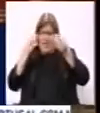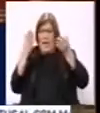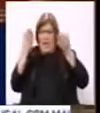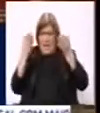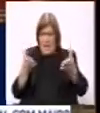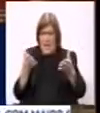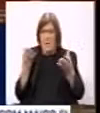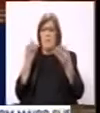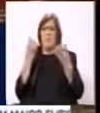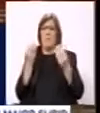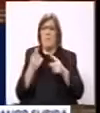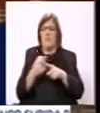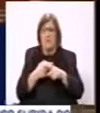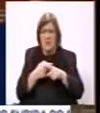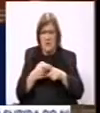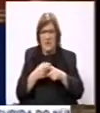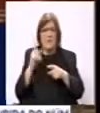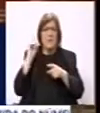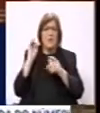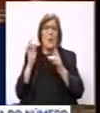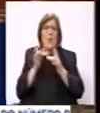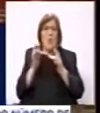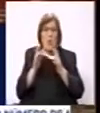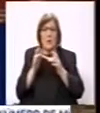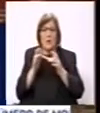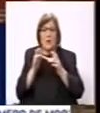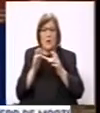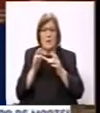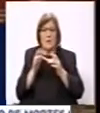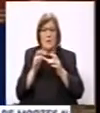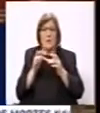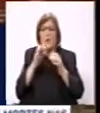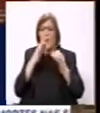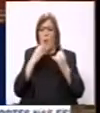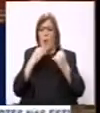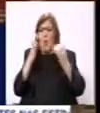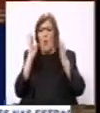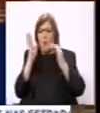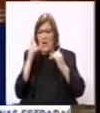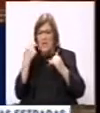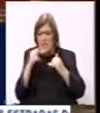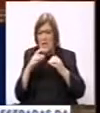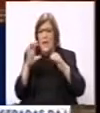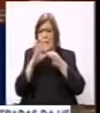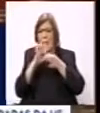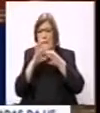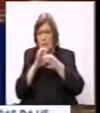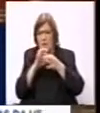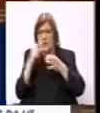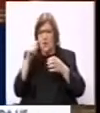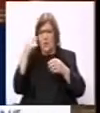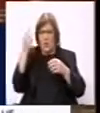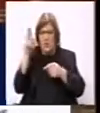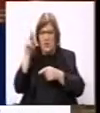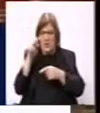sou mesmo muito interessante e importante neste contacto desde as conferências até as ligações com os